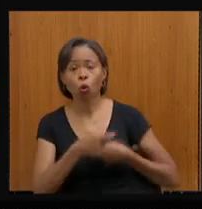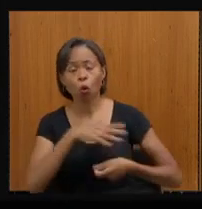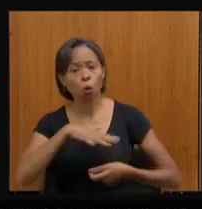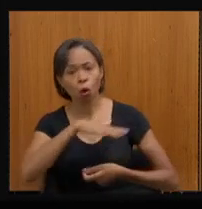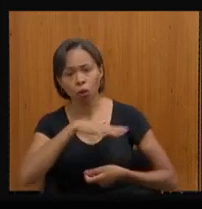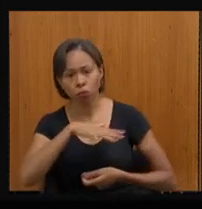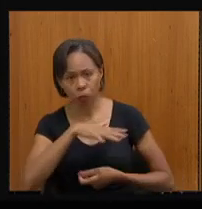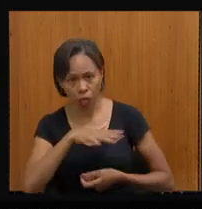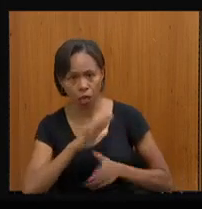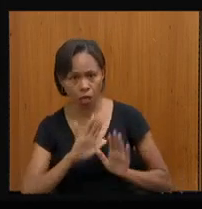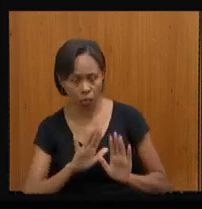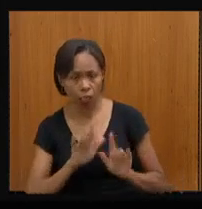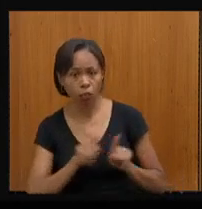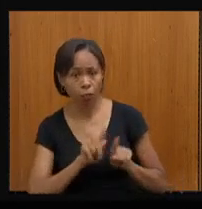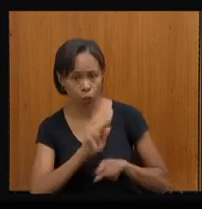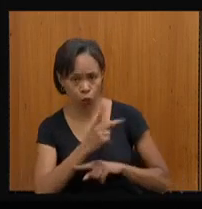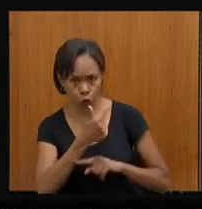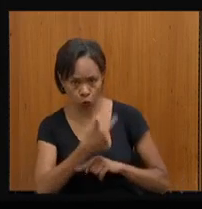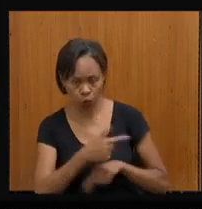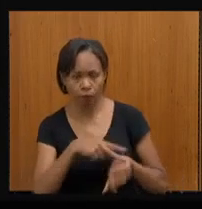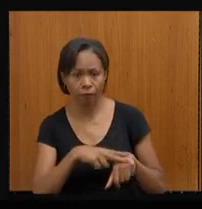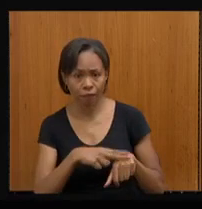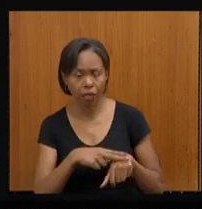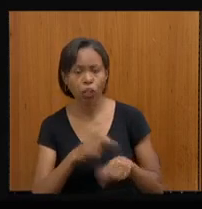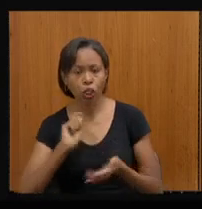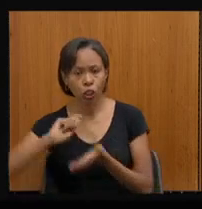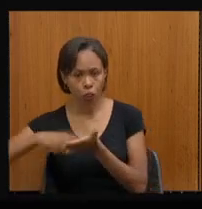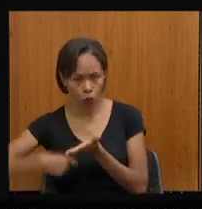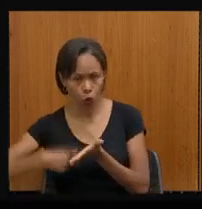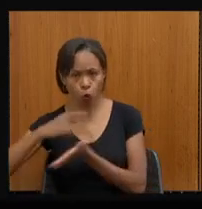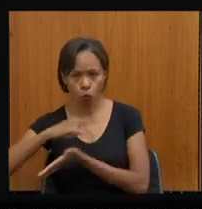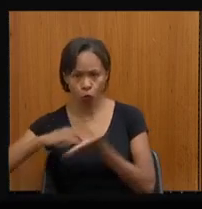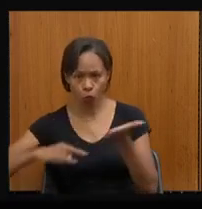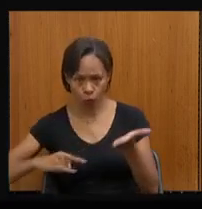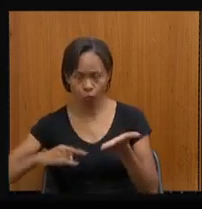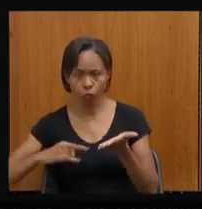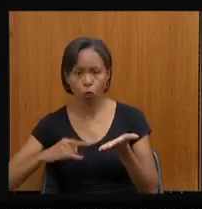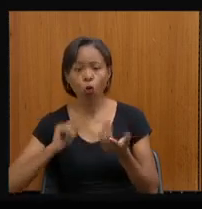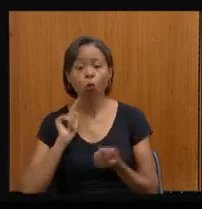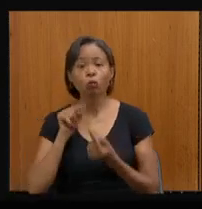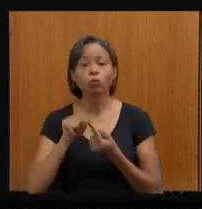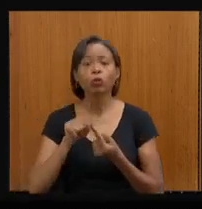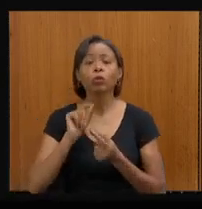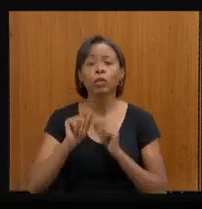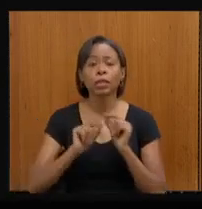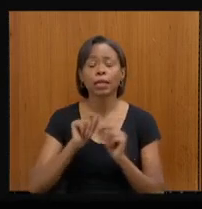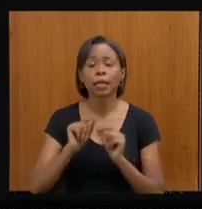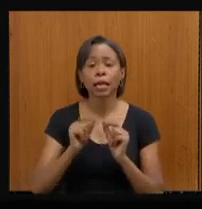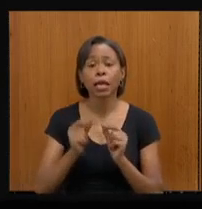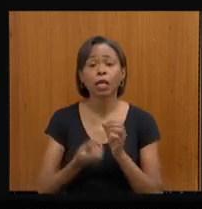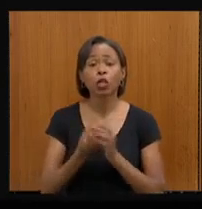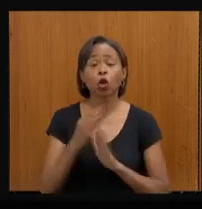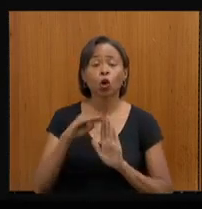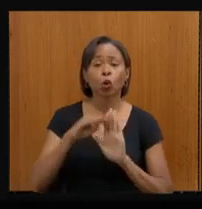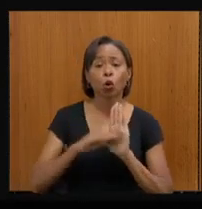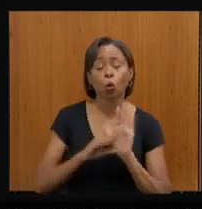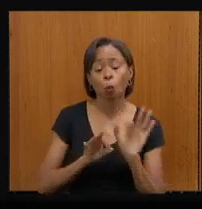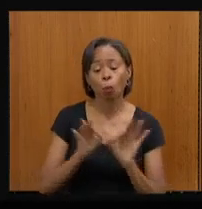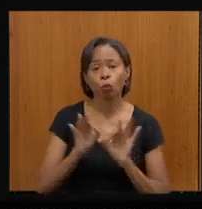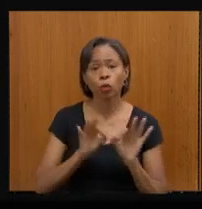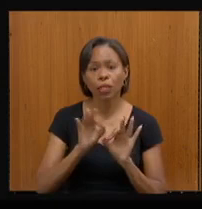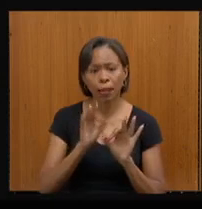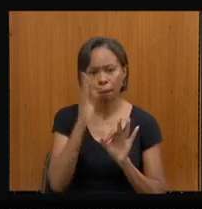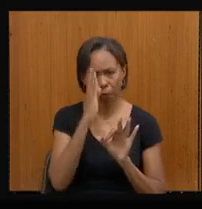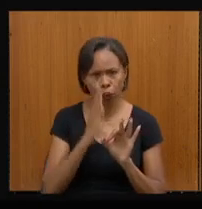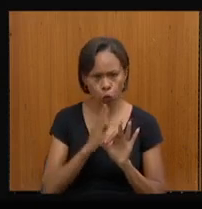assim não memorando de entendimento e de burro projeto Brasil esse projeto Brasil